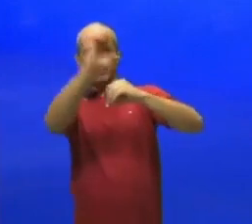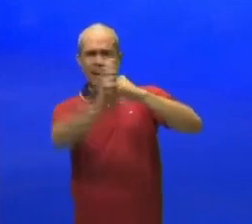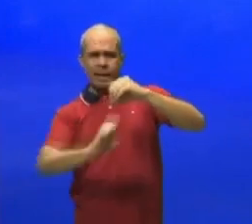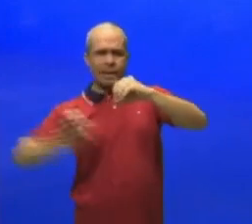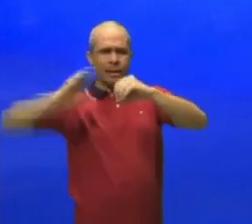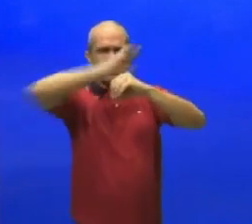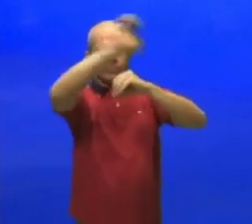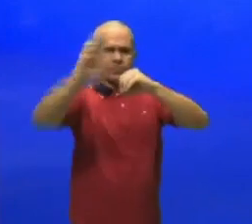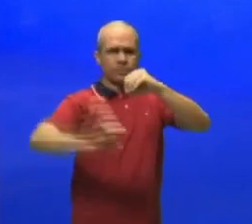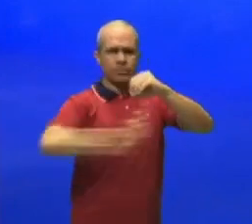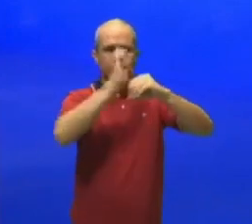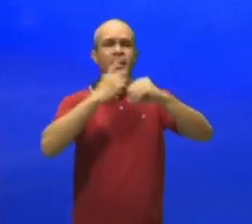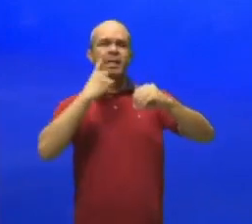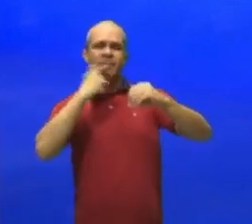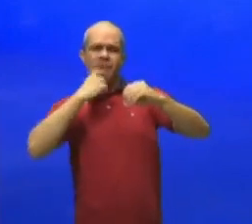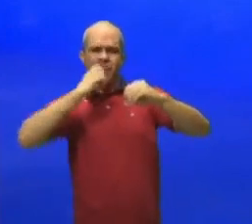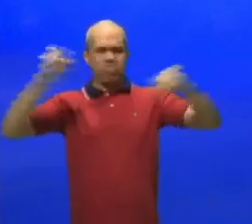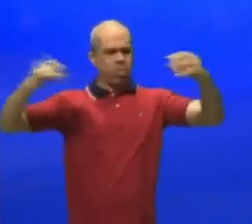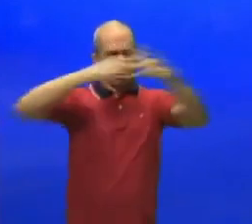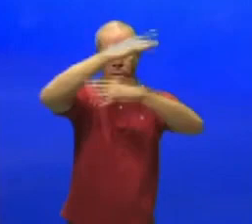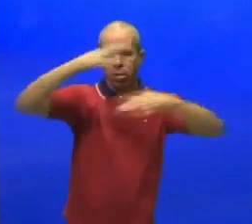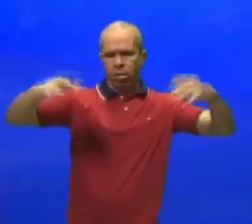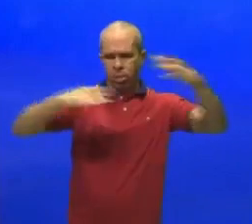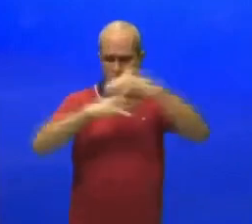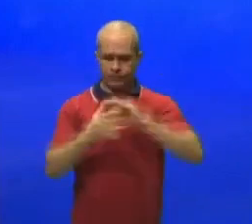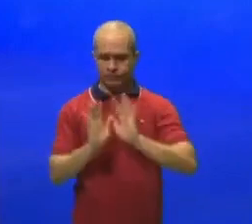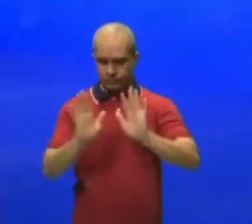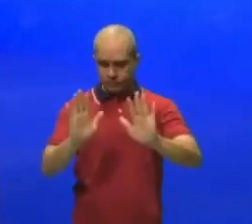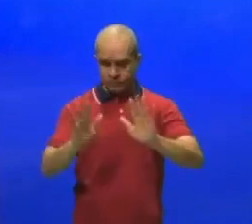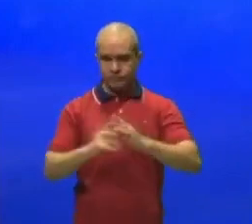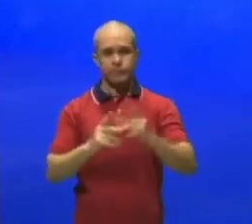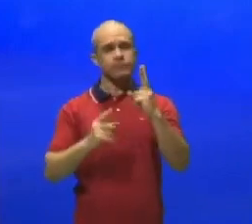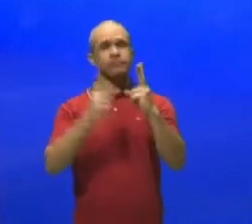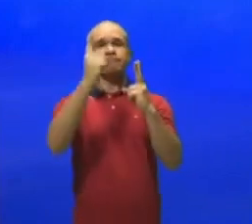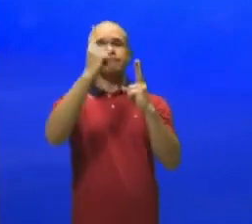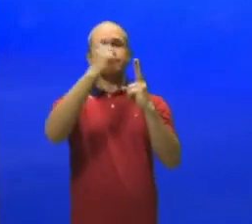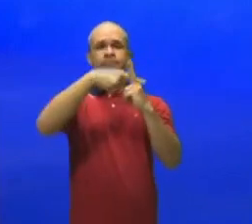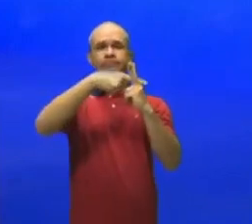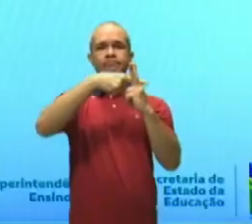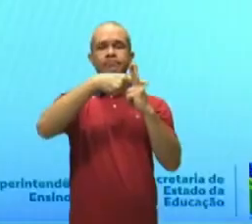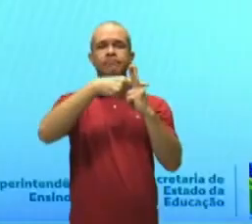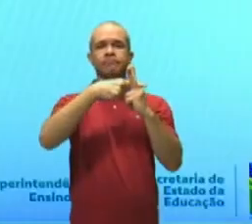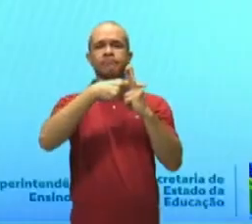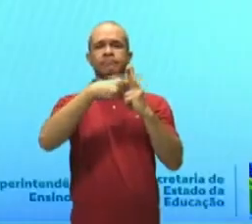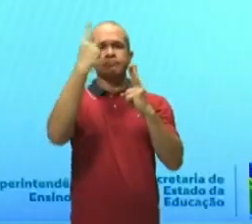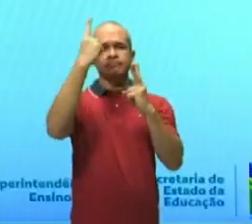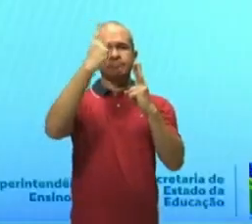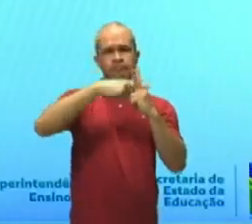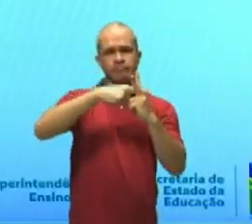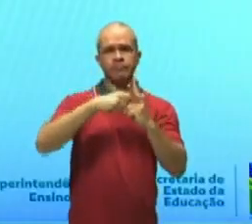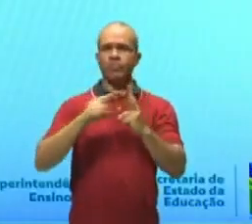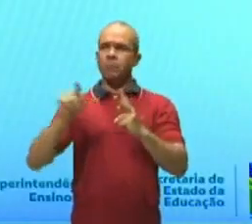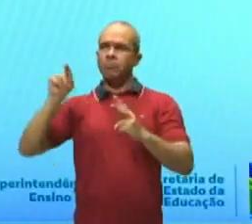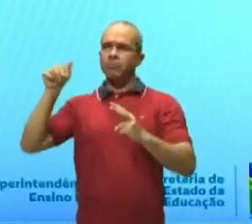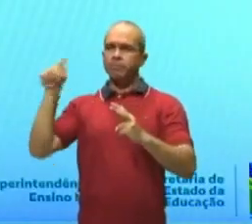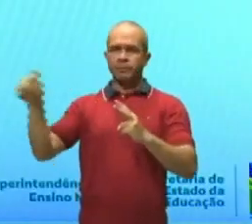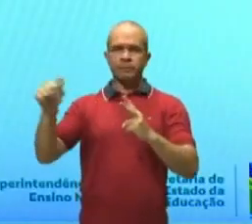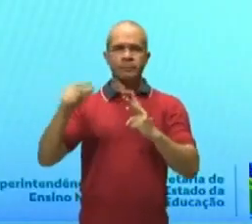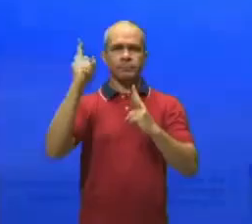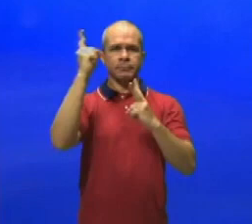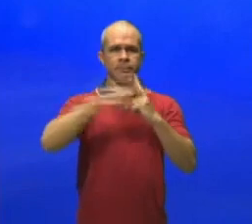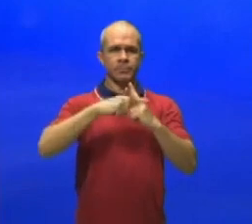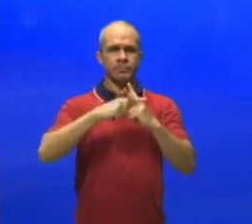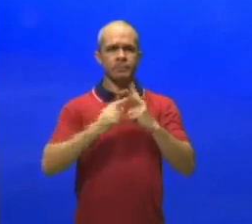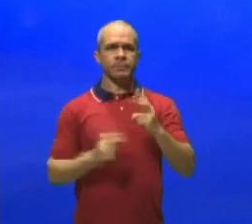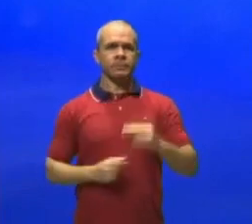todos os lados em vermelho. Observa agora só, se eu fecho agora o meu circuito aqui, ó, vou pegar aqui o